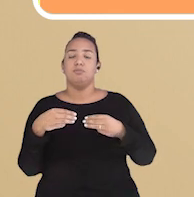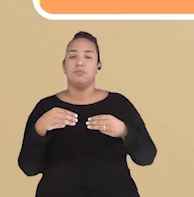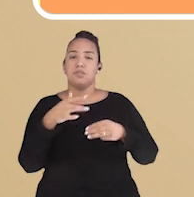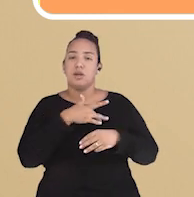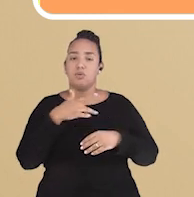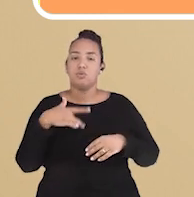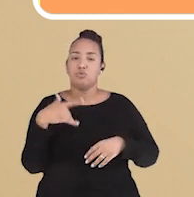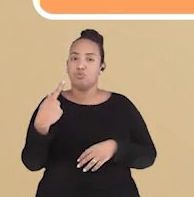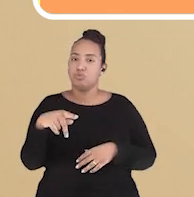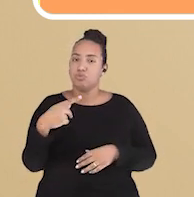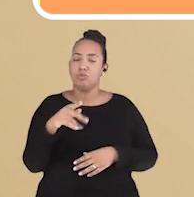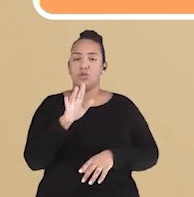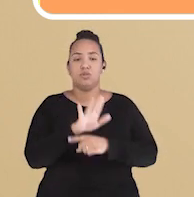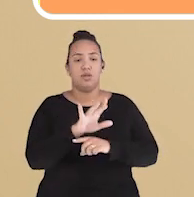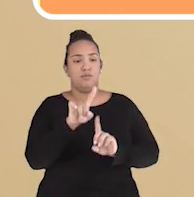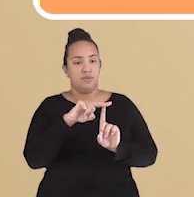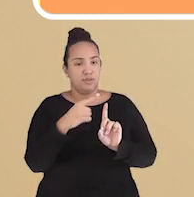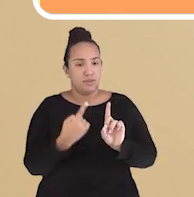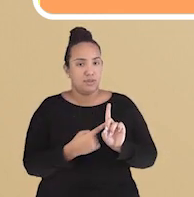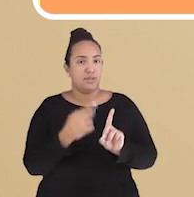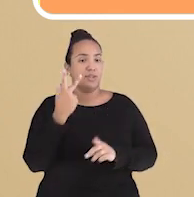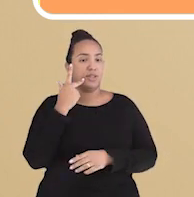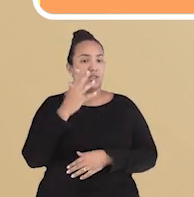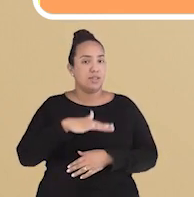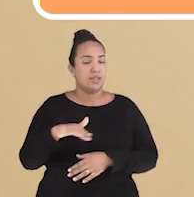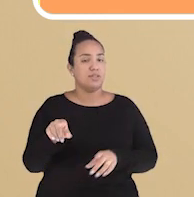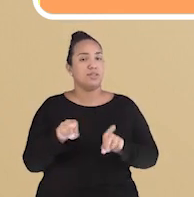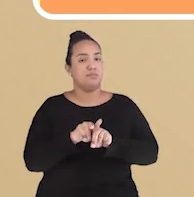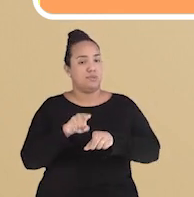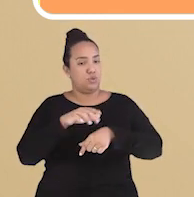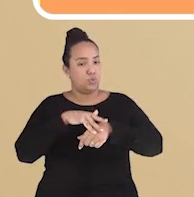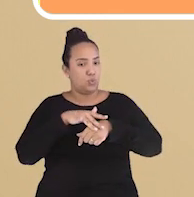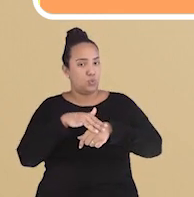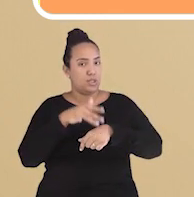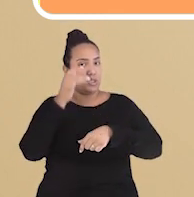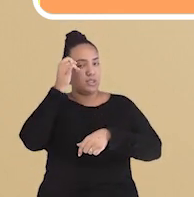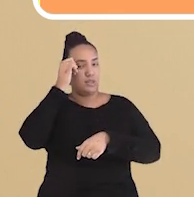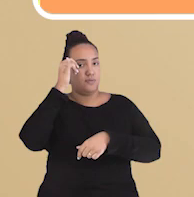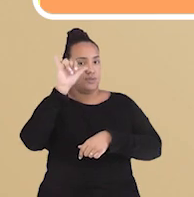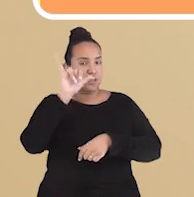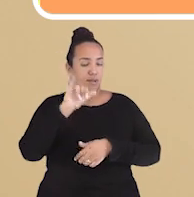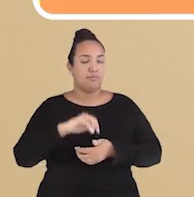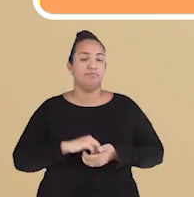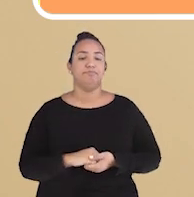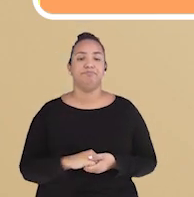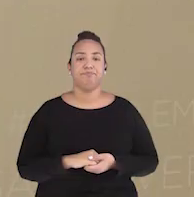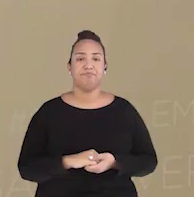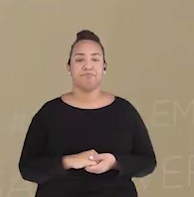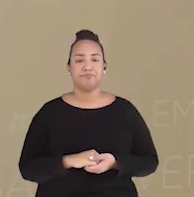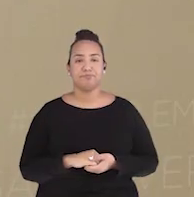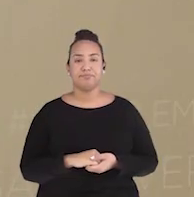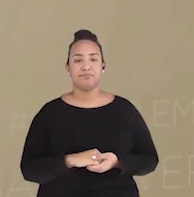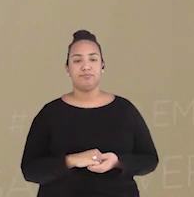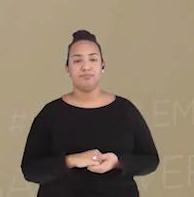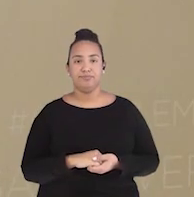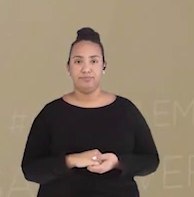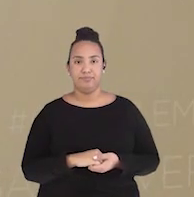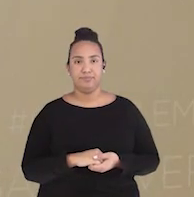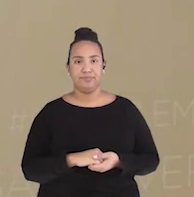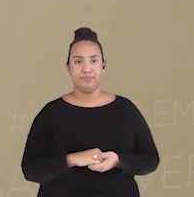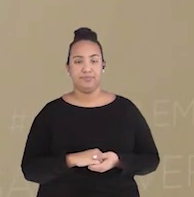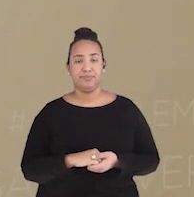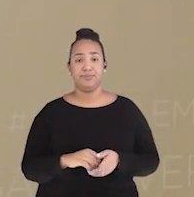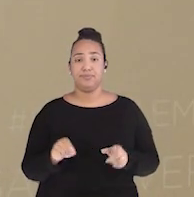crianças e combate de doenças endêmicas, como malária, febre amarela, lepra, entre outras. A criação